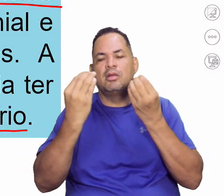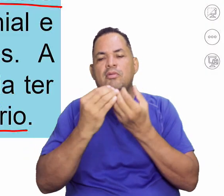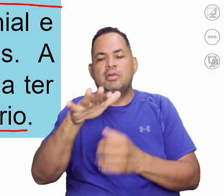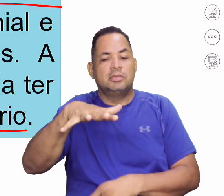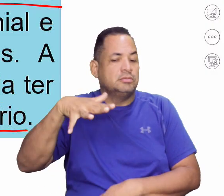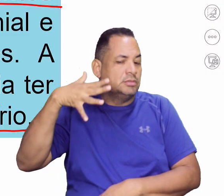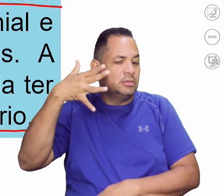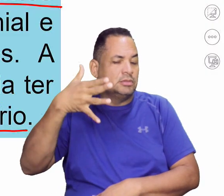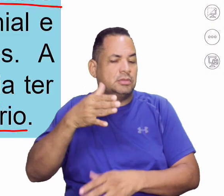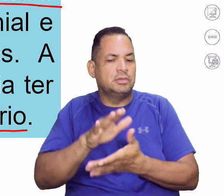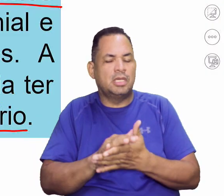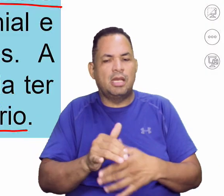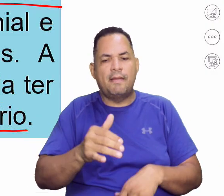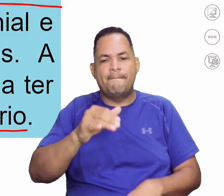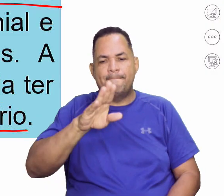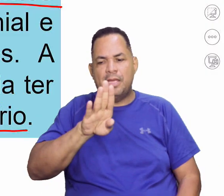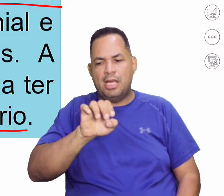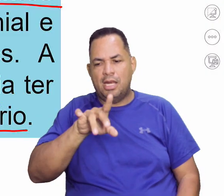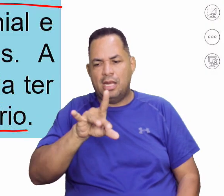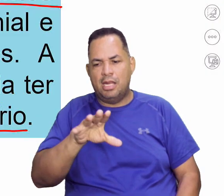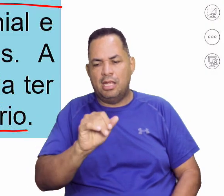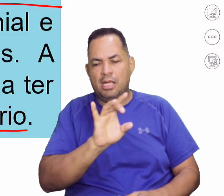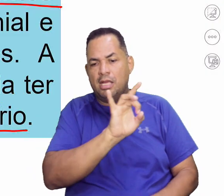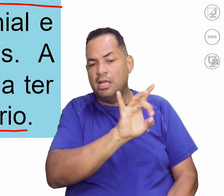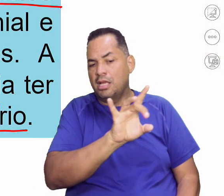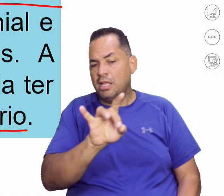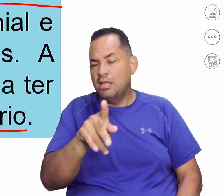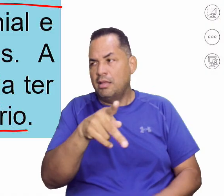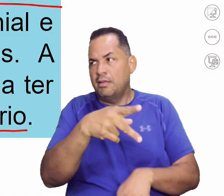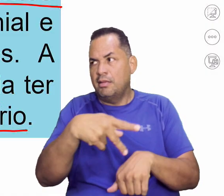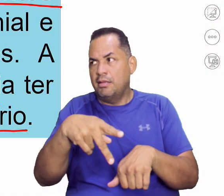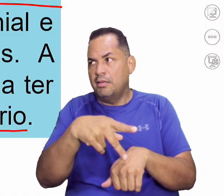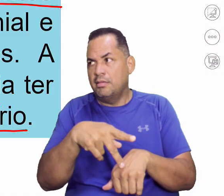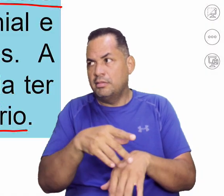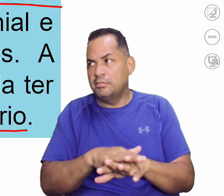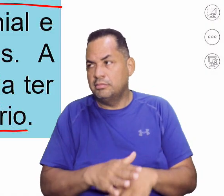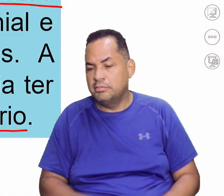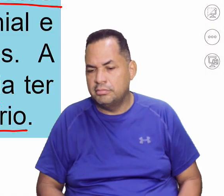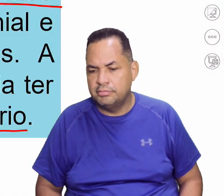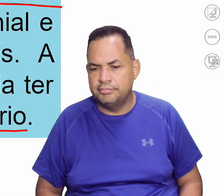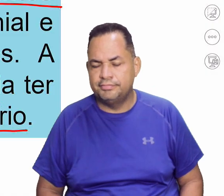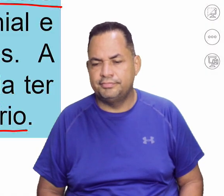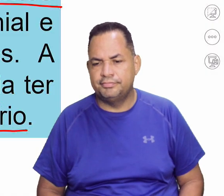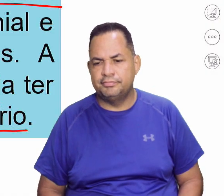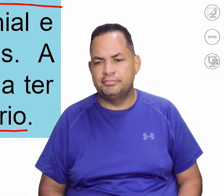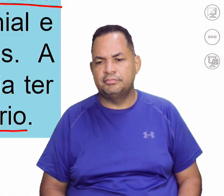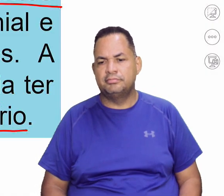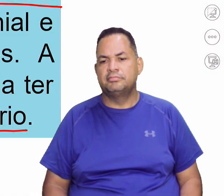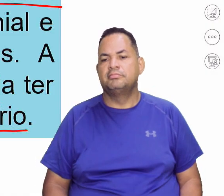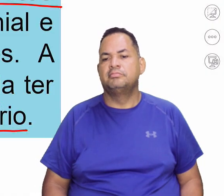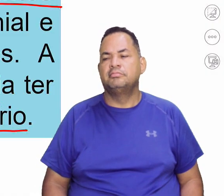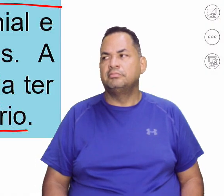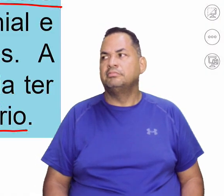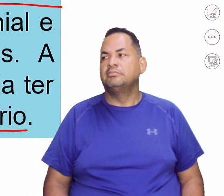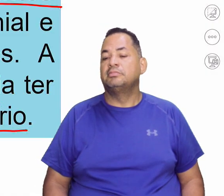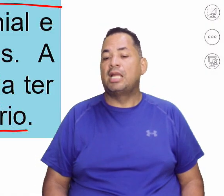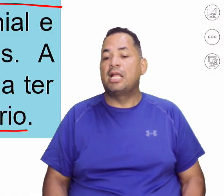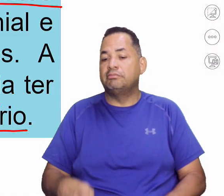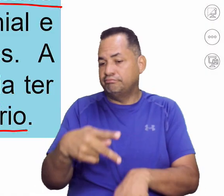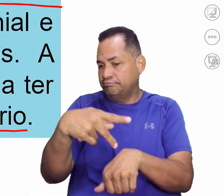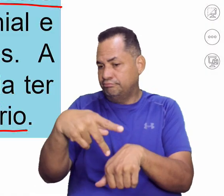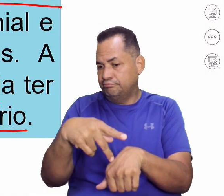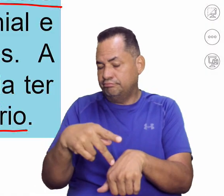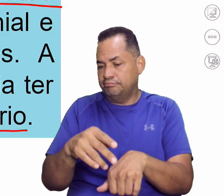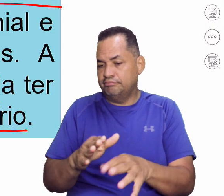1884, esses países, cada país europeu vai ficar com uma parte da África. E nesses